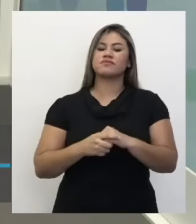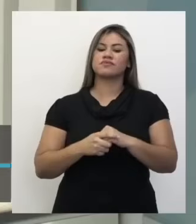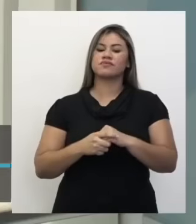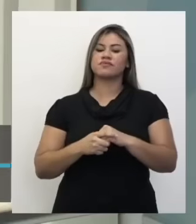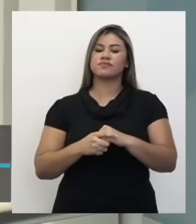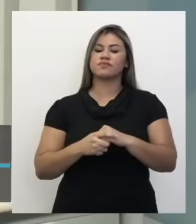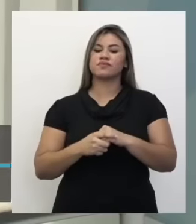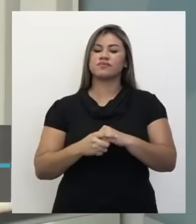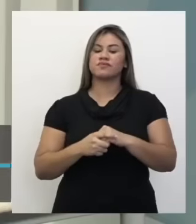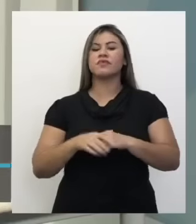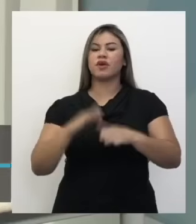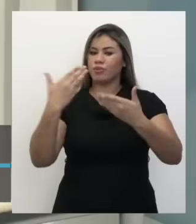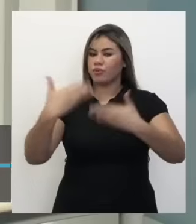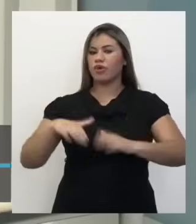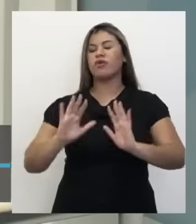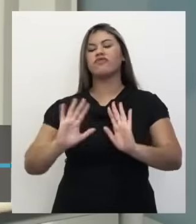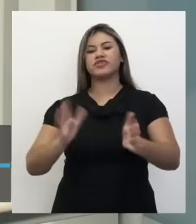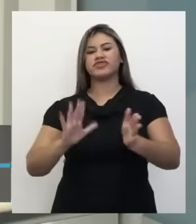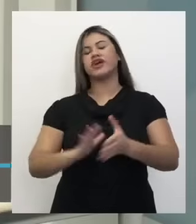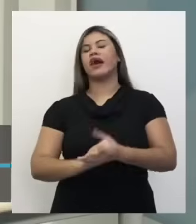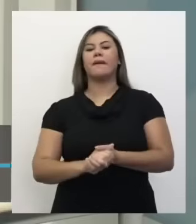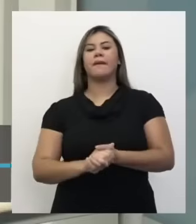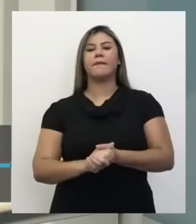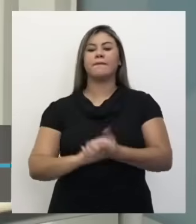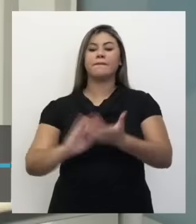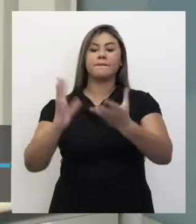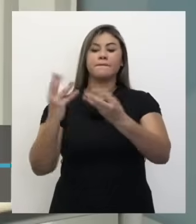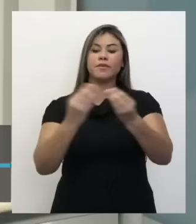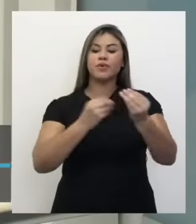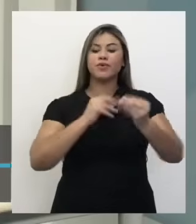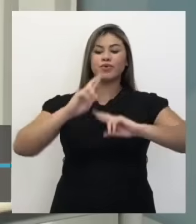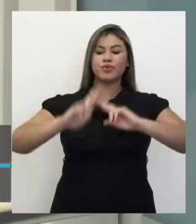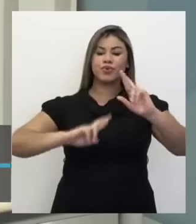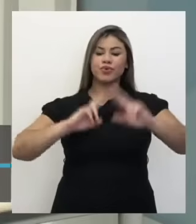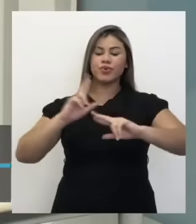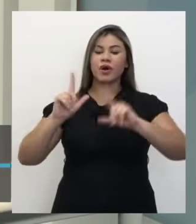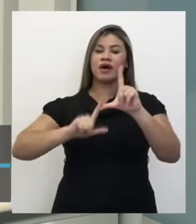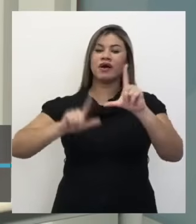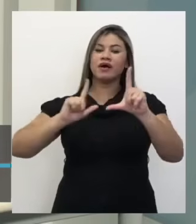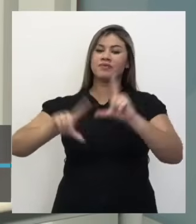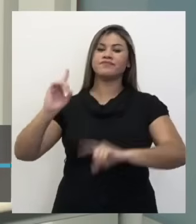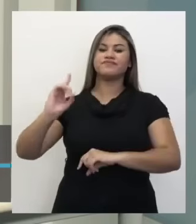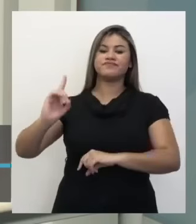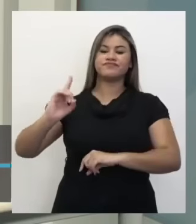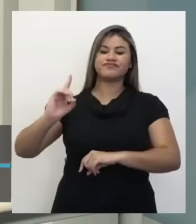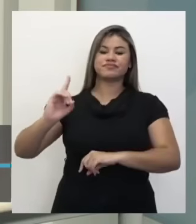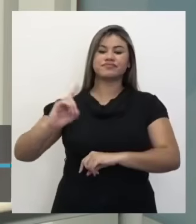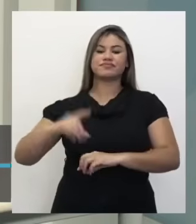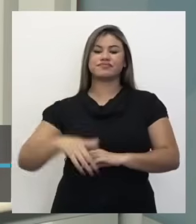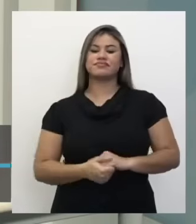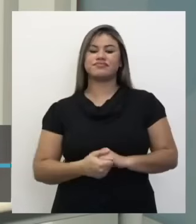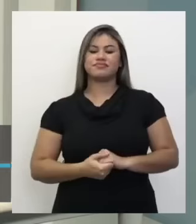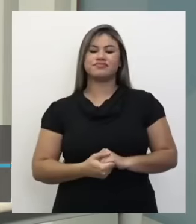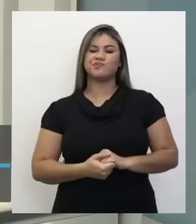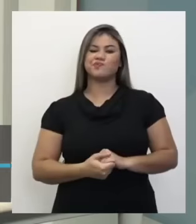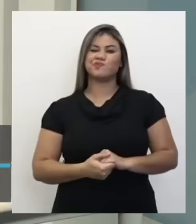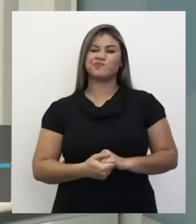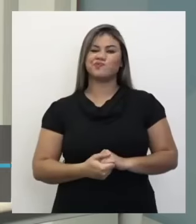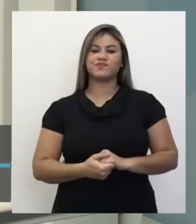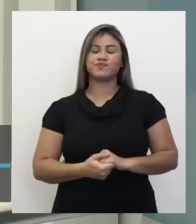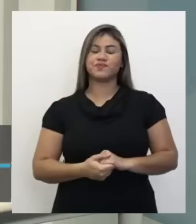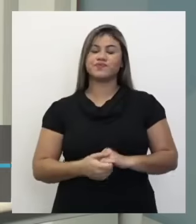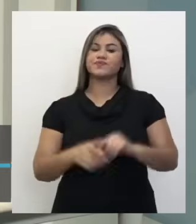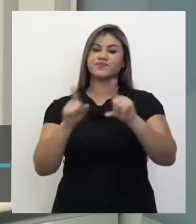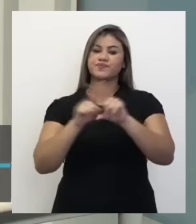questão caiu em alguma prova. Vários estão colocando letra D, mas há